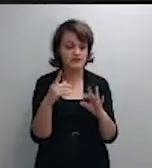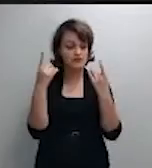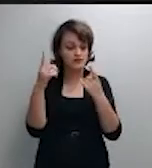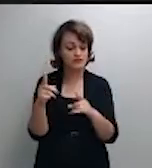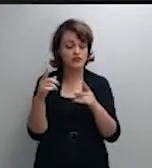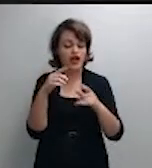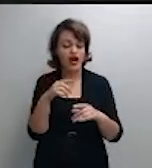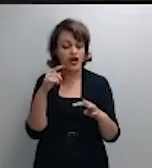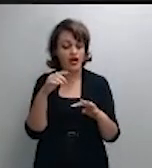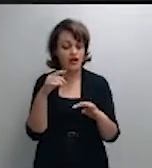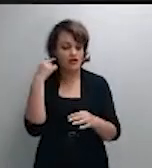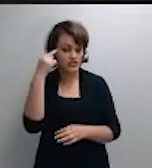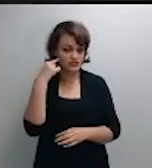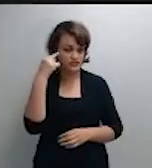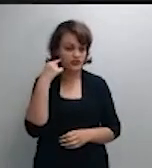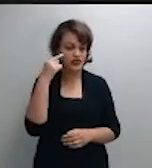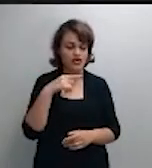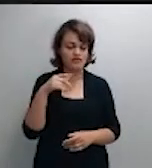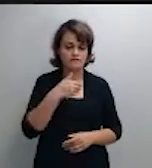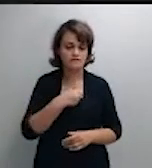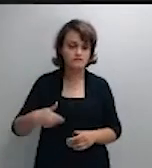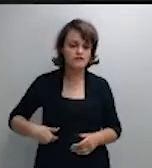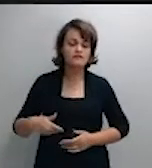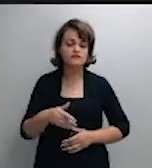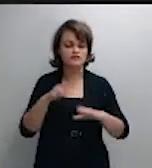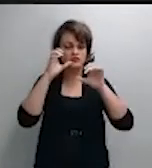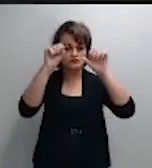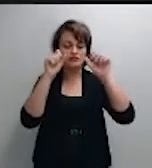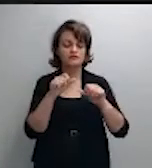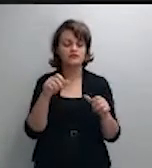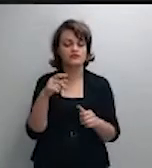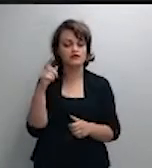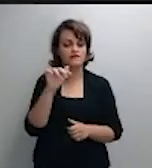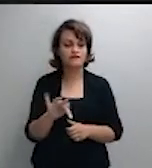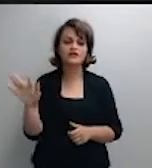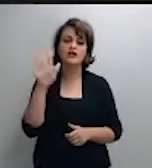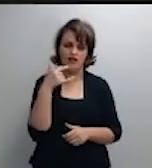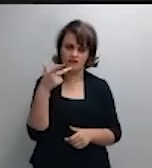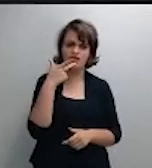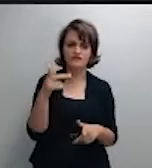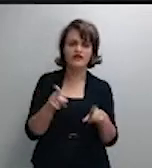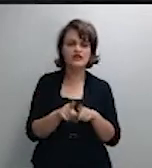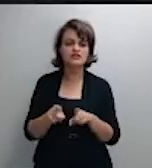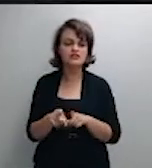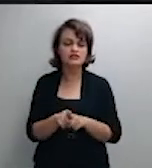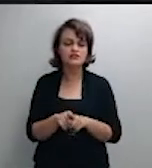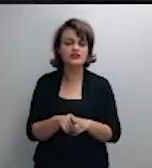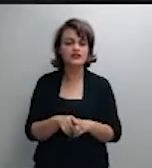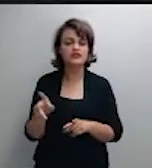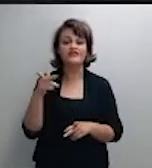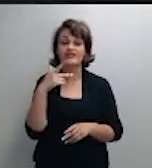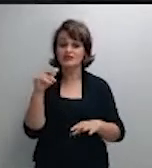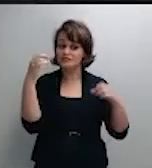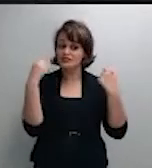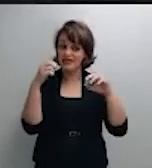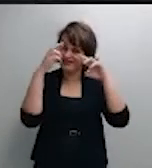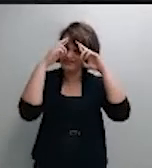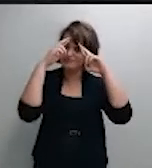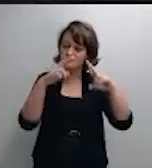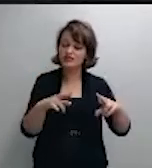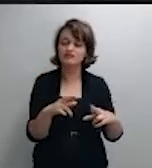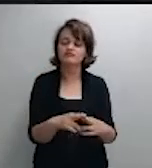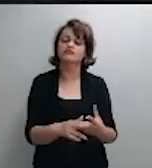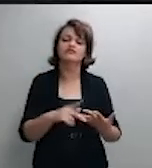pregou recentemente no Supremo Tribunal Federal, que eu também preguei, no sentido de que seja respeitado os